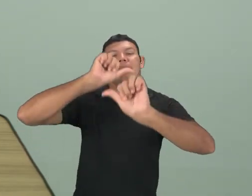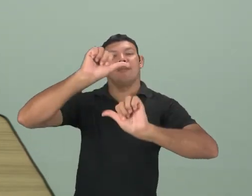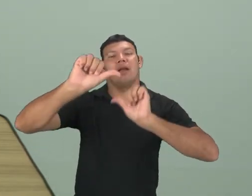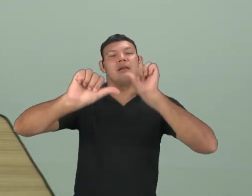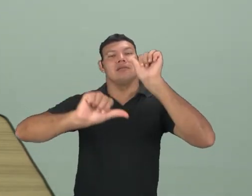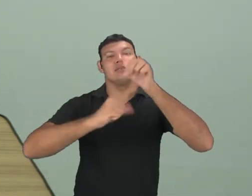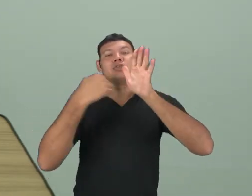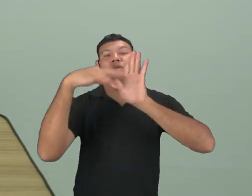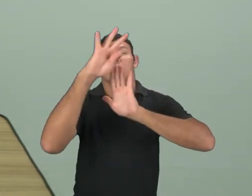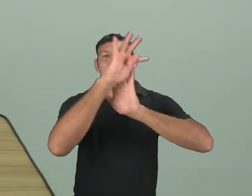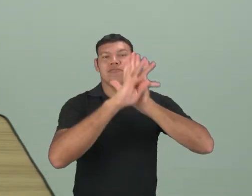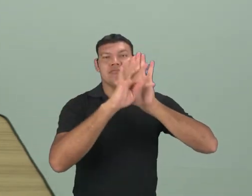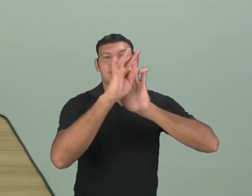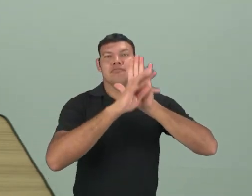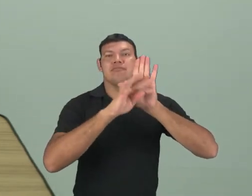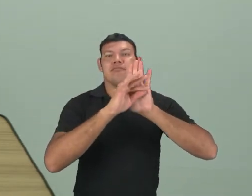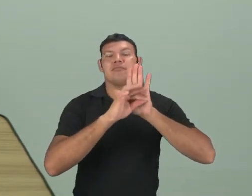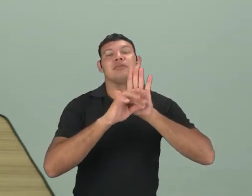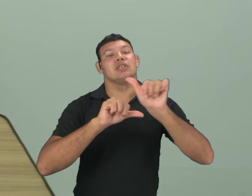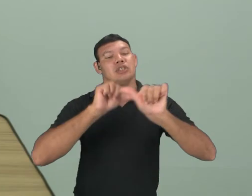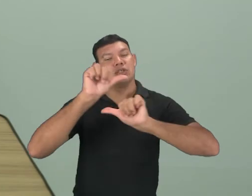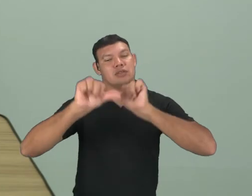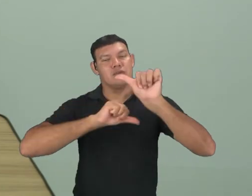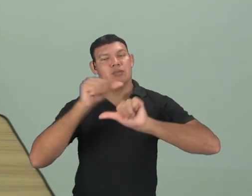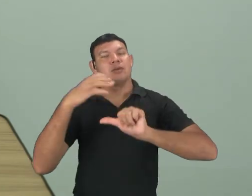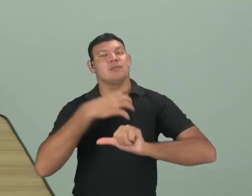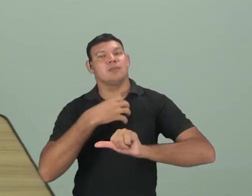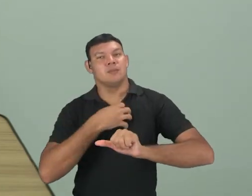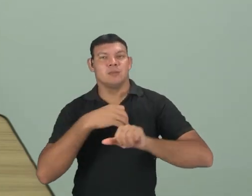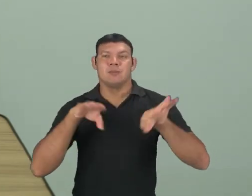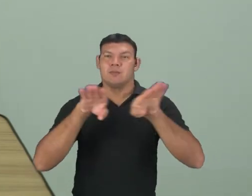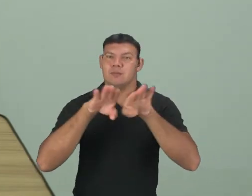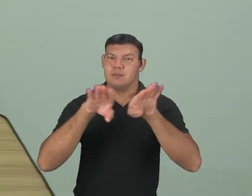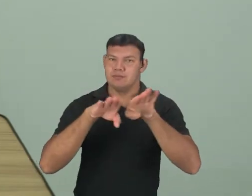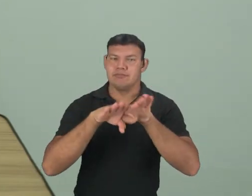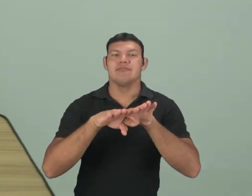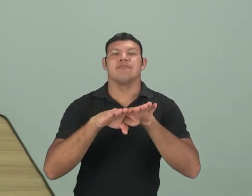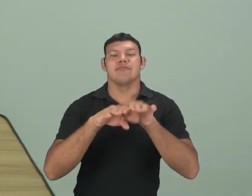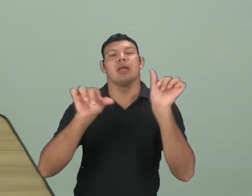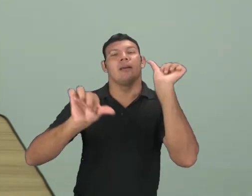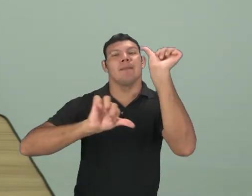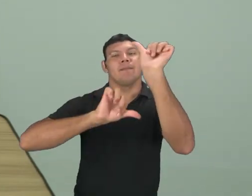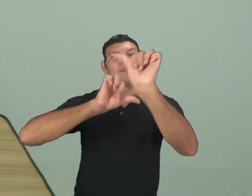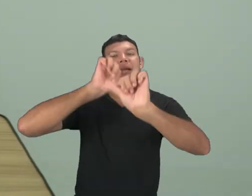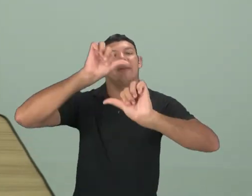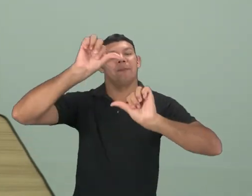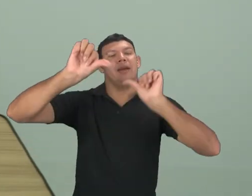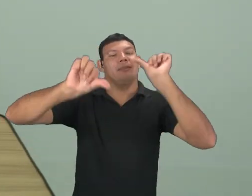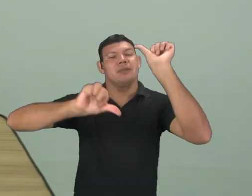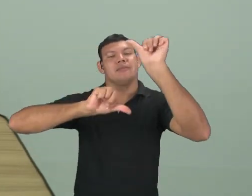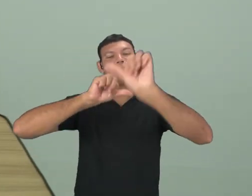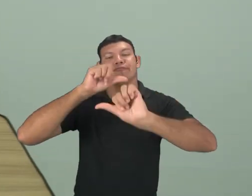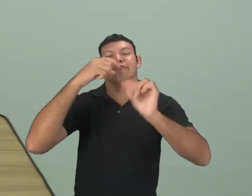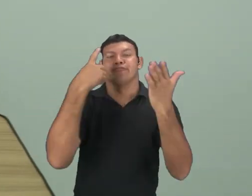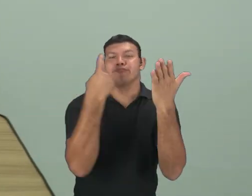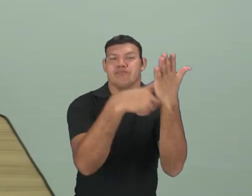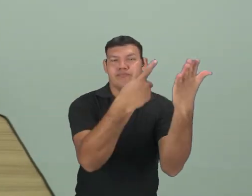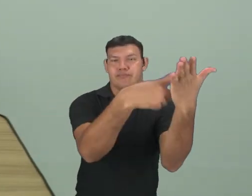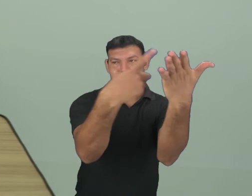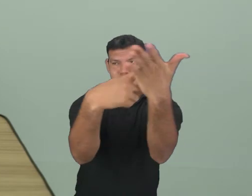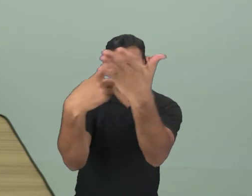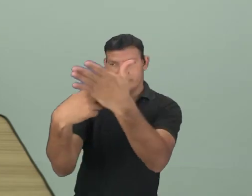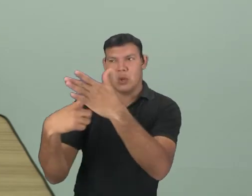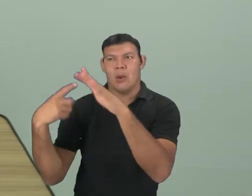e os textos foram mudando seus sentidos também, né? Foram sendo transformados de acordo com a